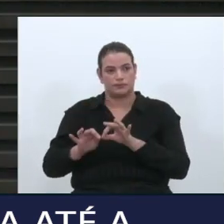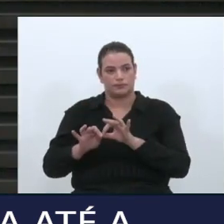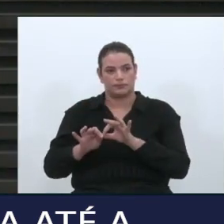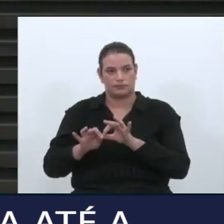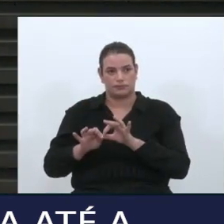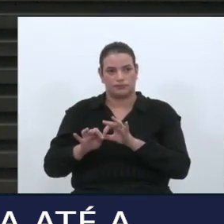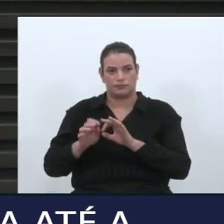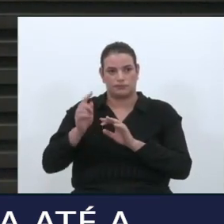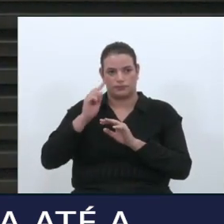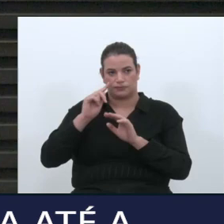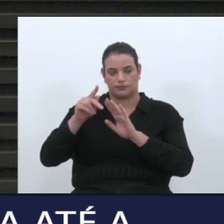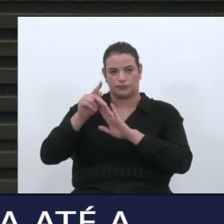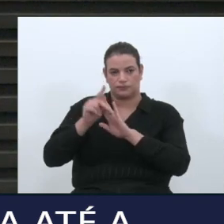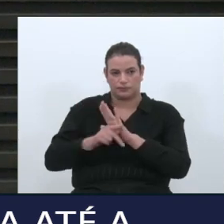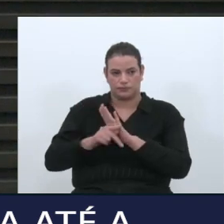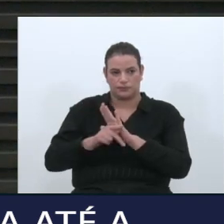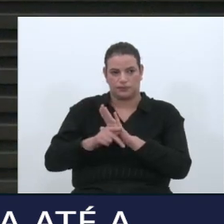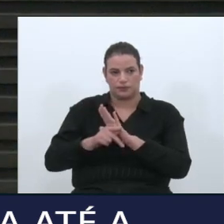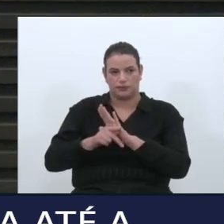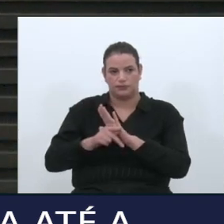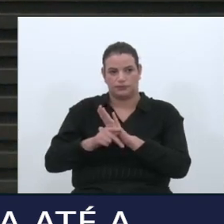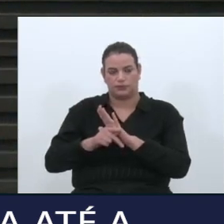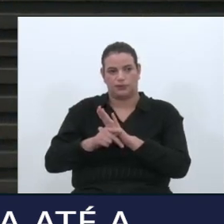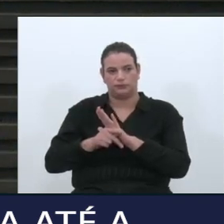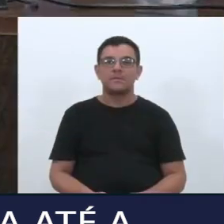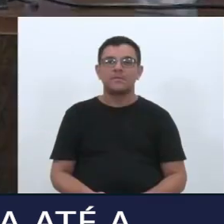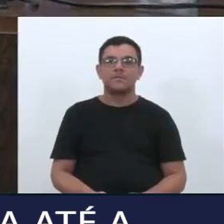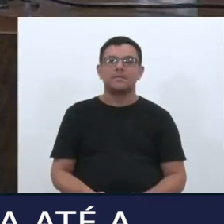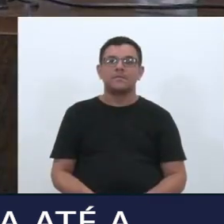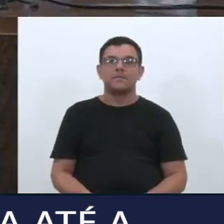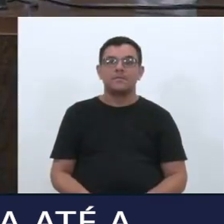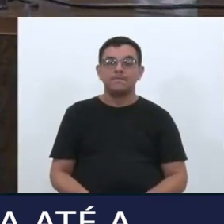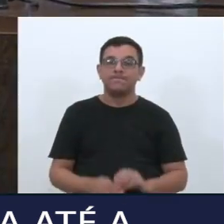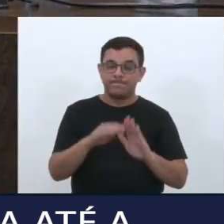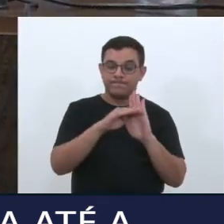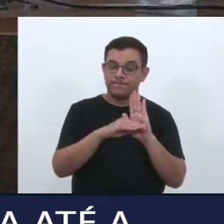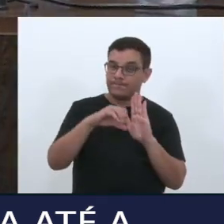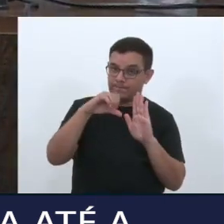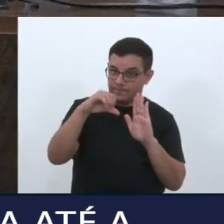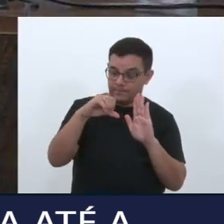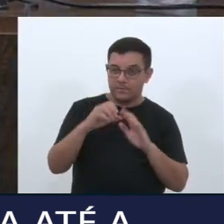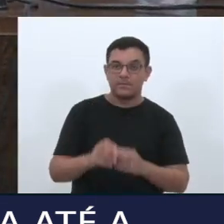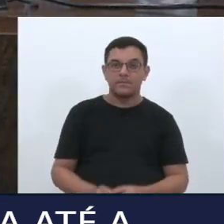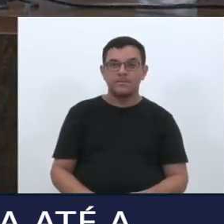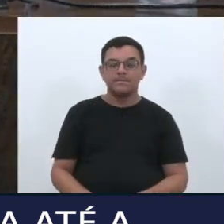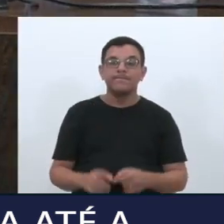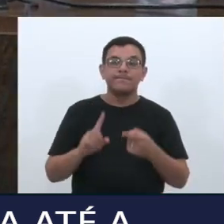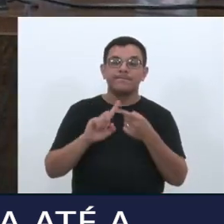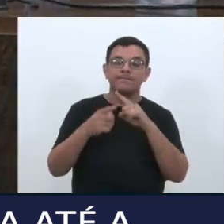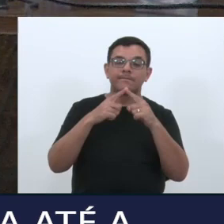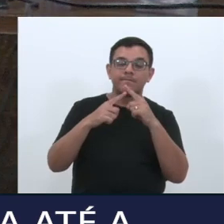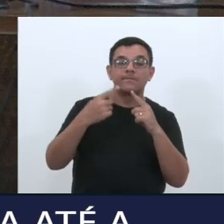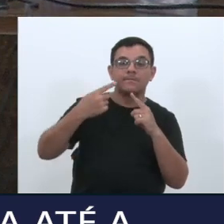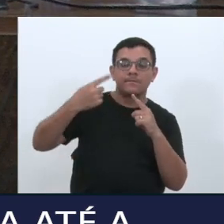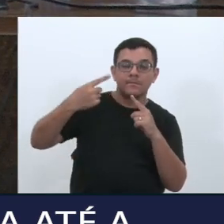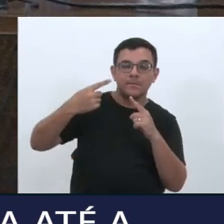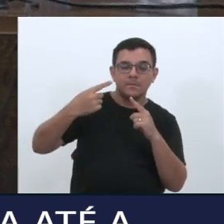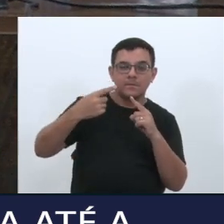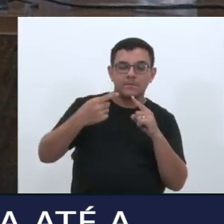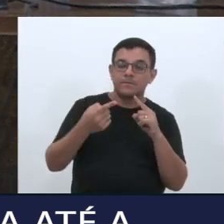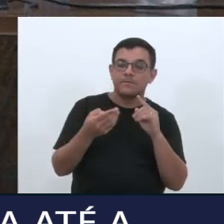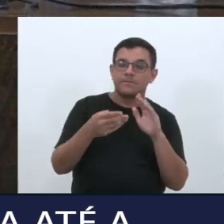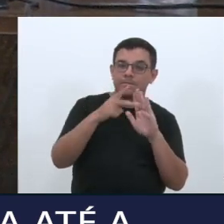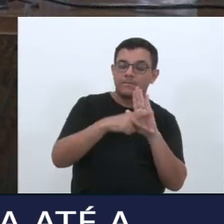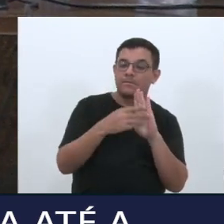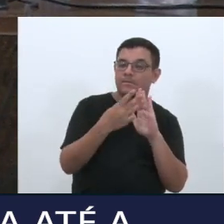da prática de ecoterapia no município todos esses itens já foram apreciados em dois turnos e seguem para a sanção